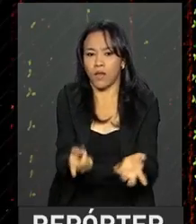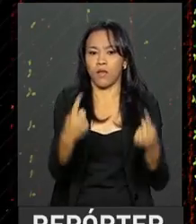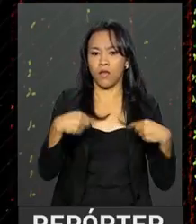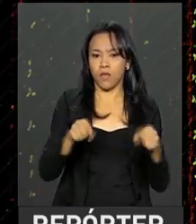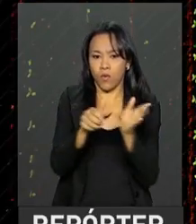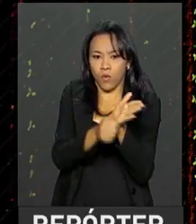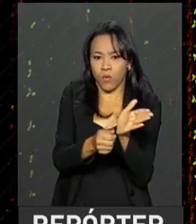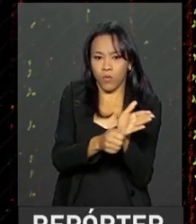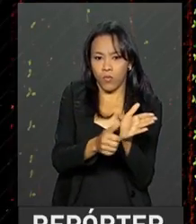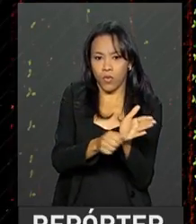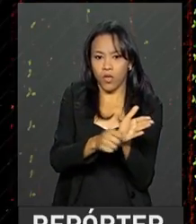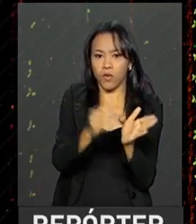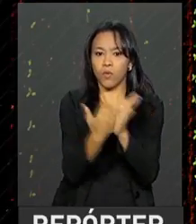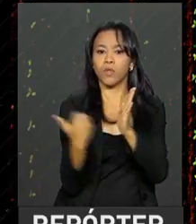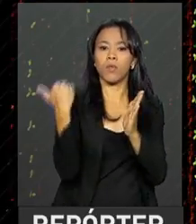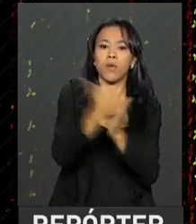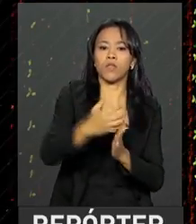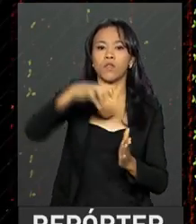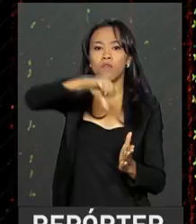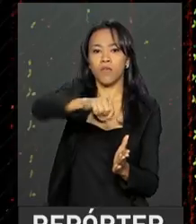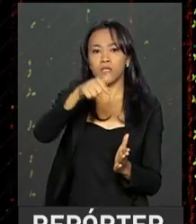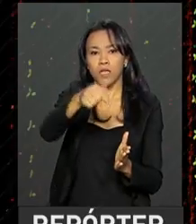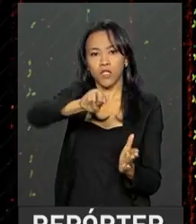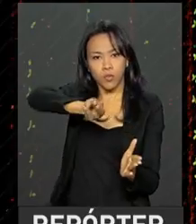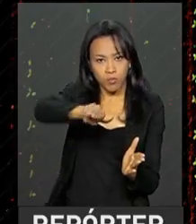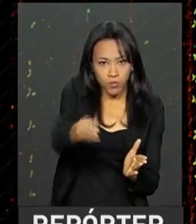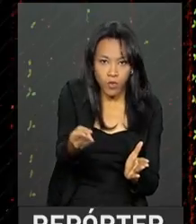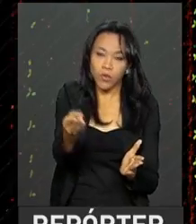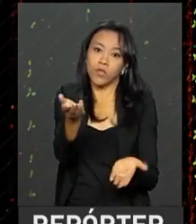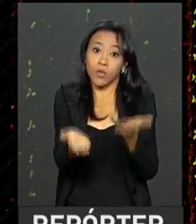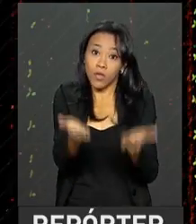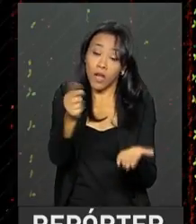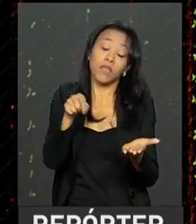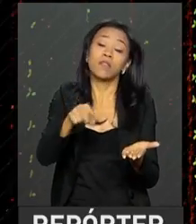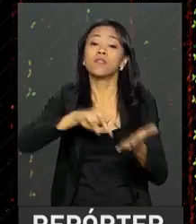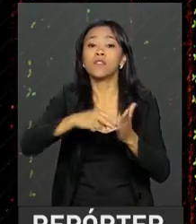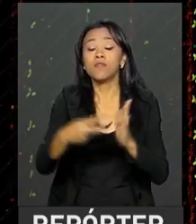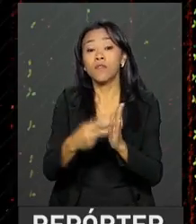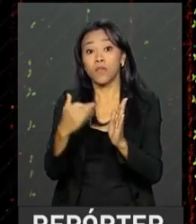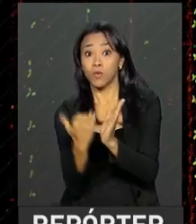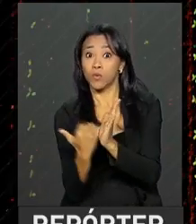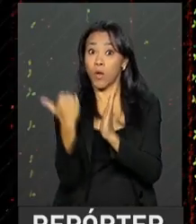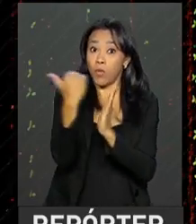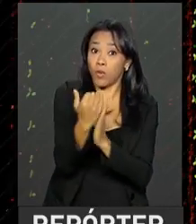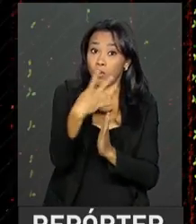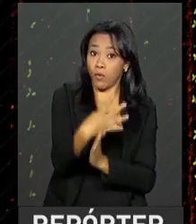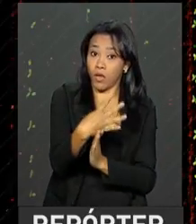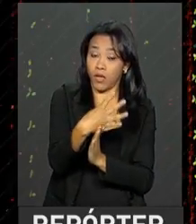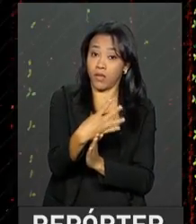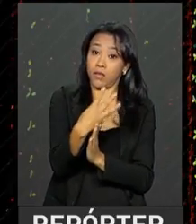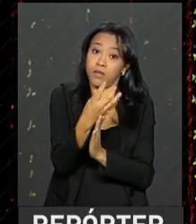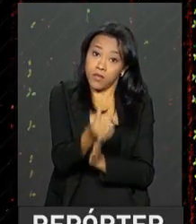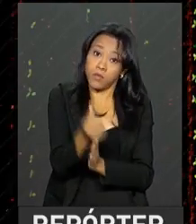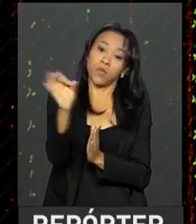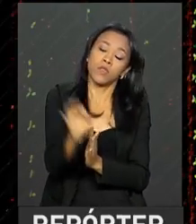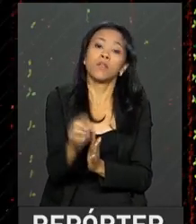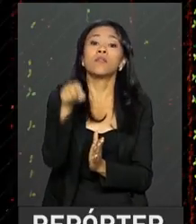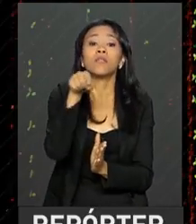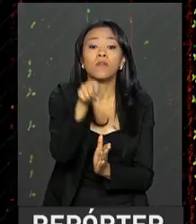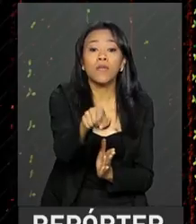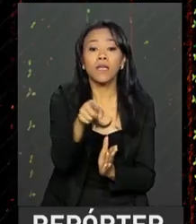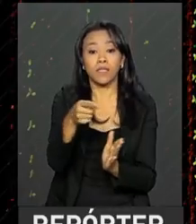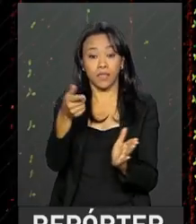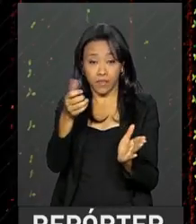que ultrapasse us 97 milhões de toneladas crescimento superior a 46 por cento nesta safra o crescimento da colheita